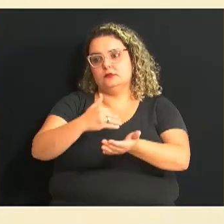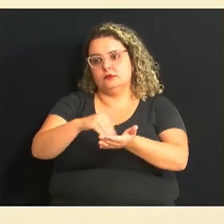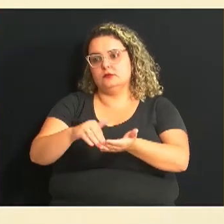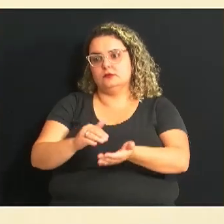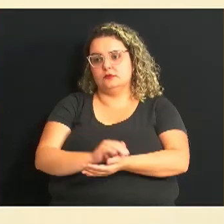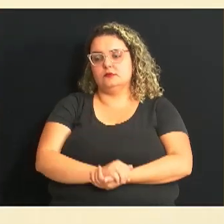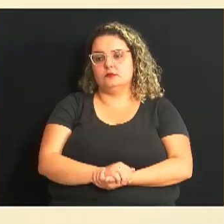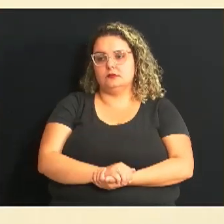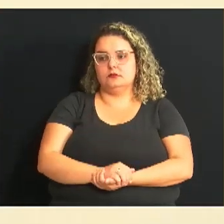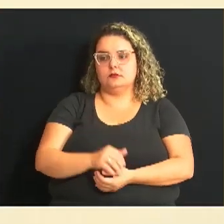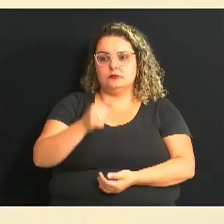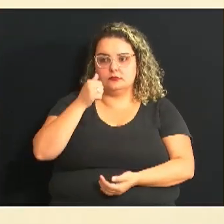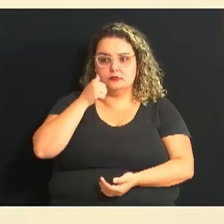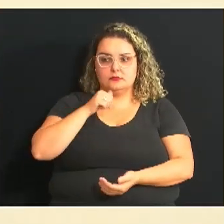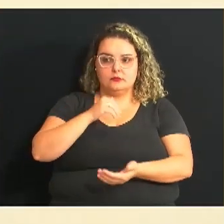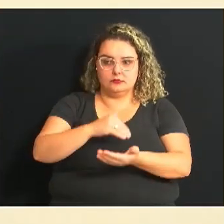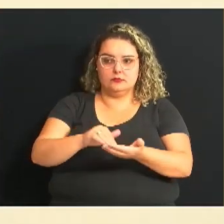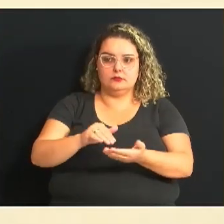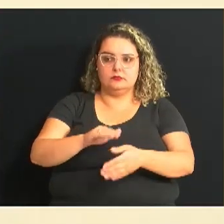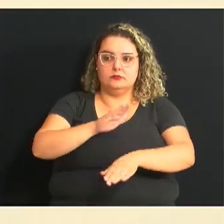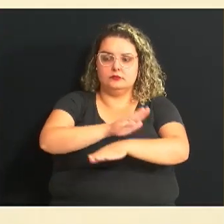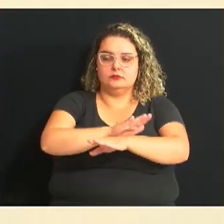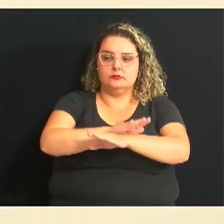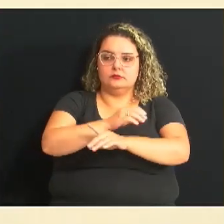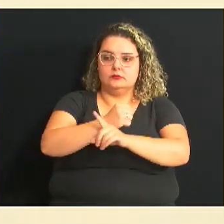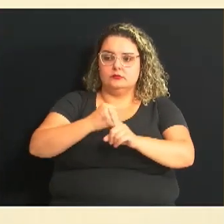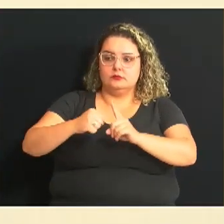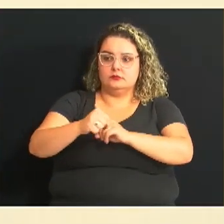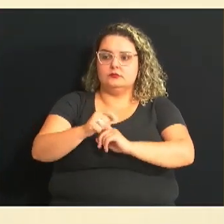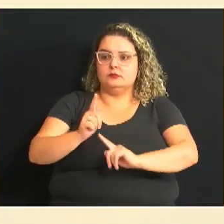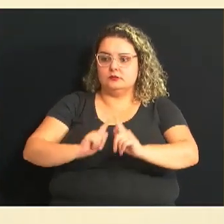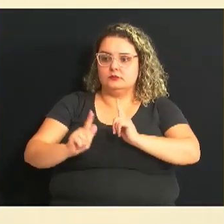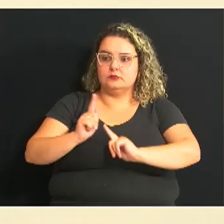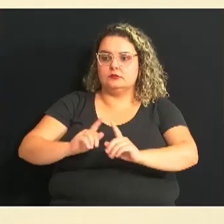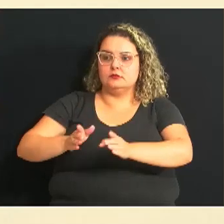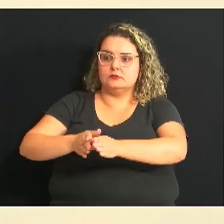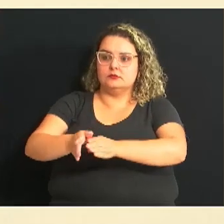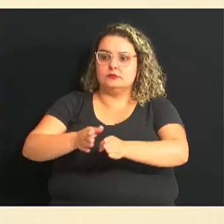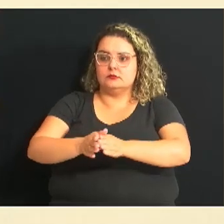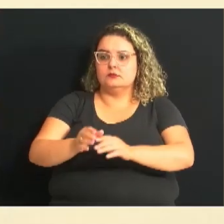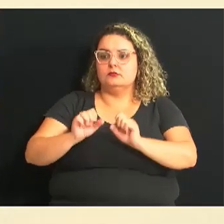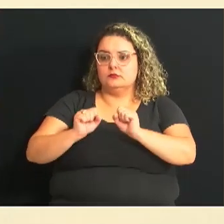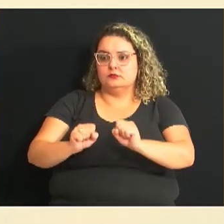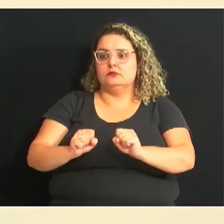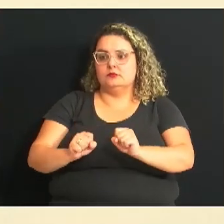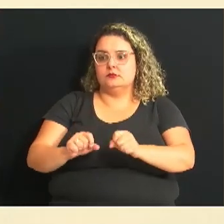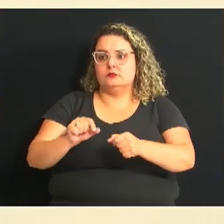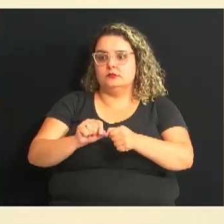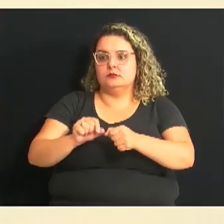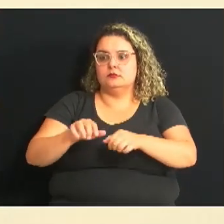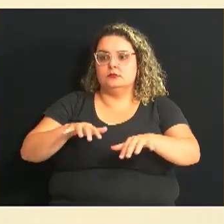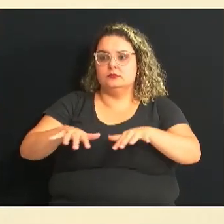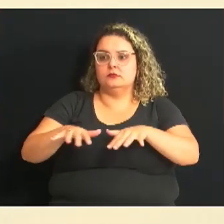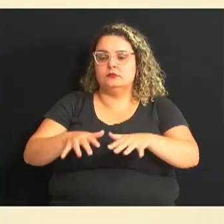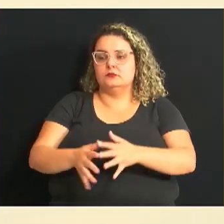caso da Secretaria de Assistência Social, quanto os gestores dos conselhos que podem fazer essa movimentação.